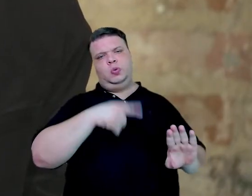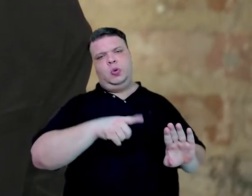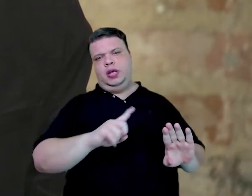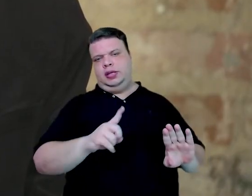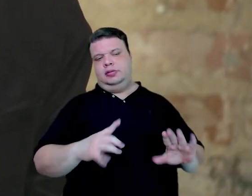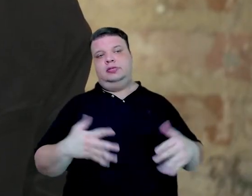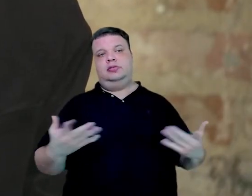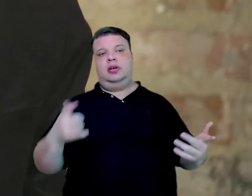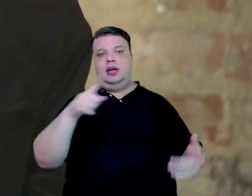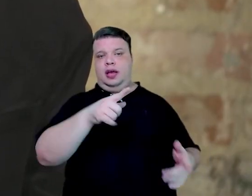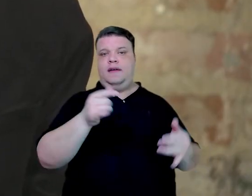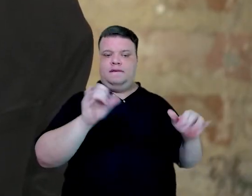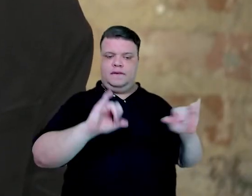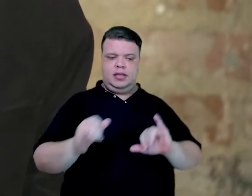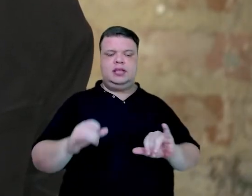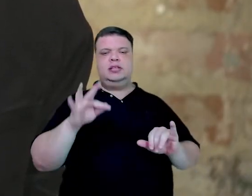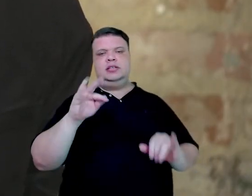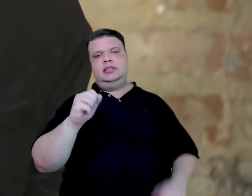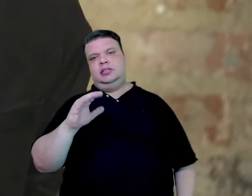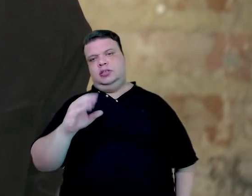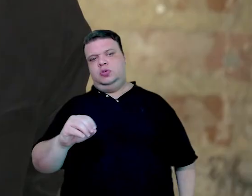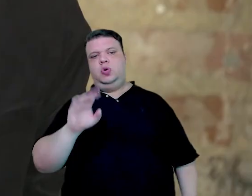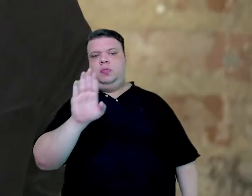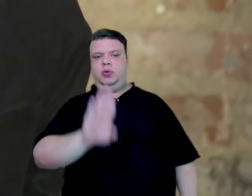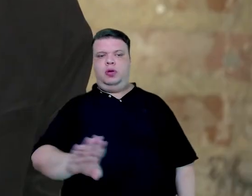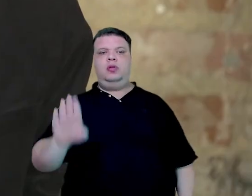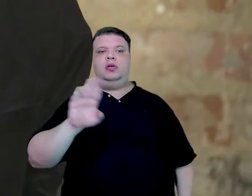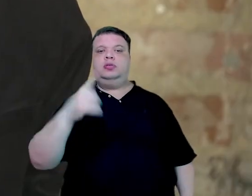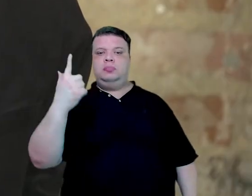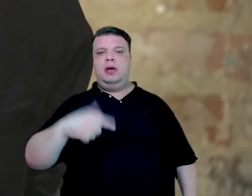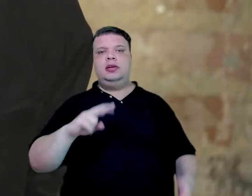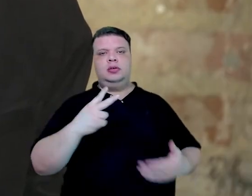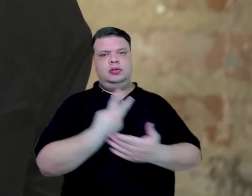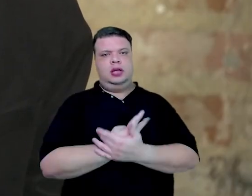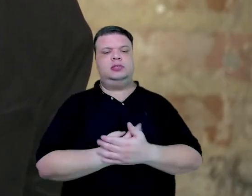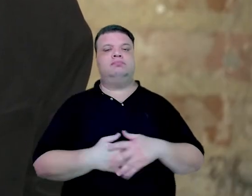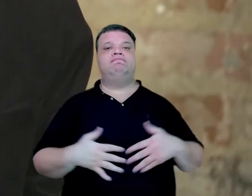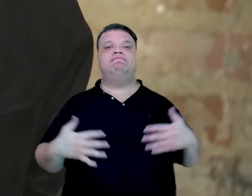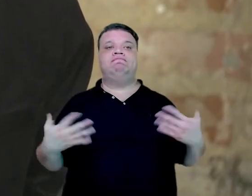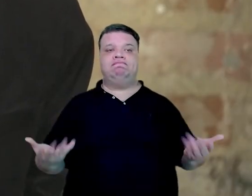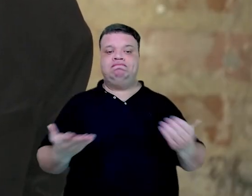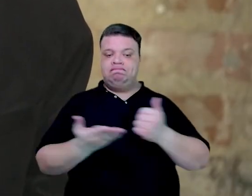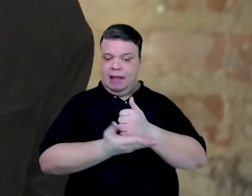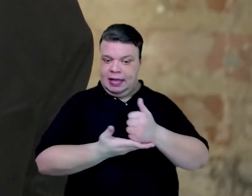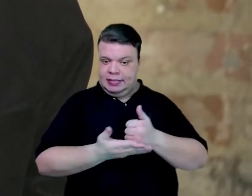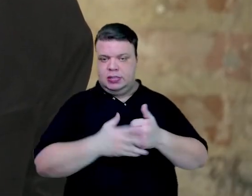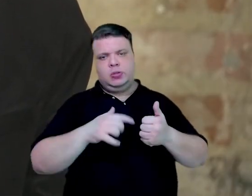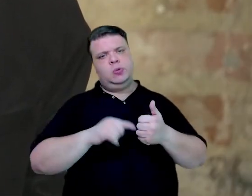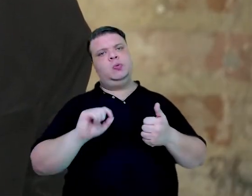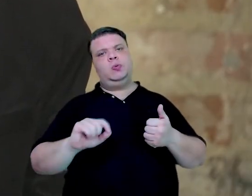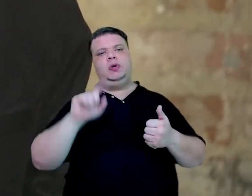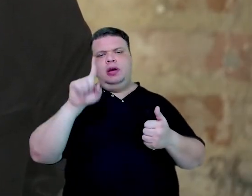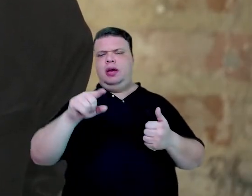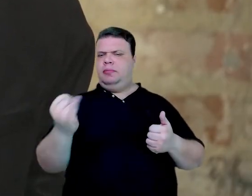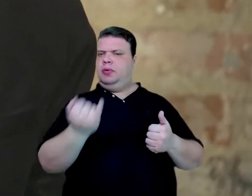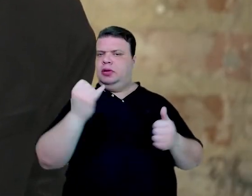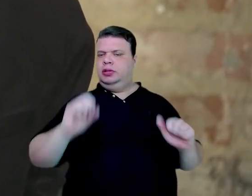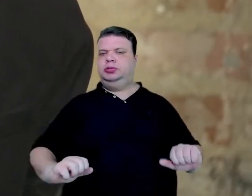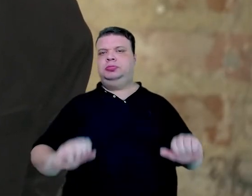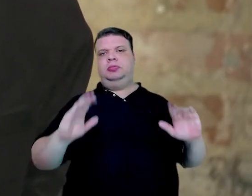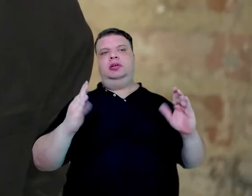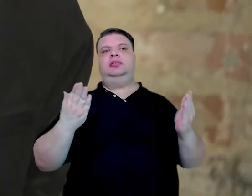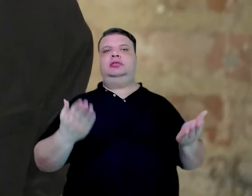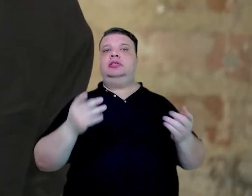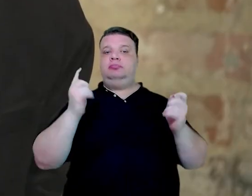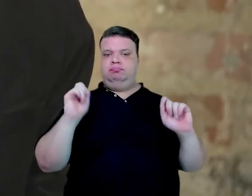envolvidos. Então, basicamente, é importante que a gente se atenha a tudo isso que foi mencionado na primeira e